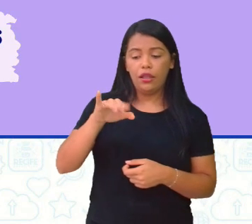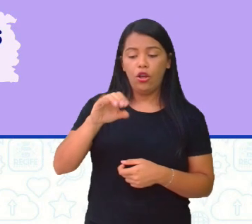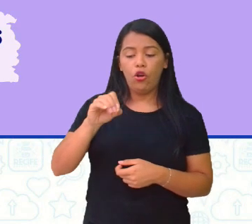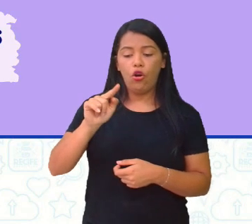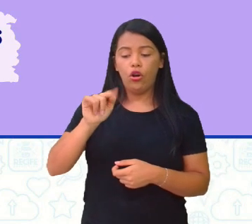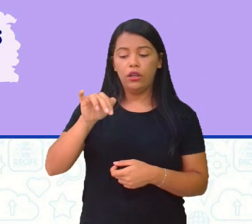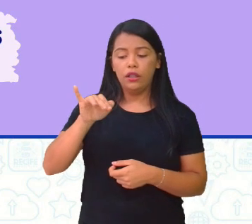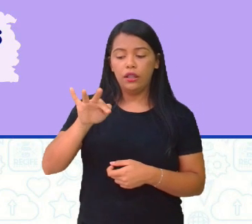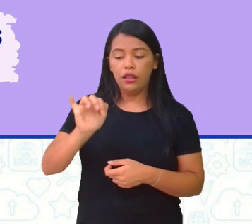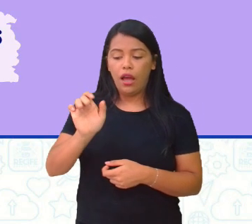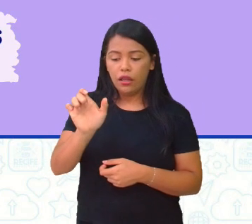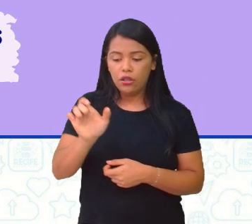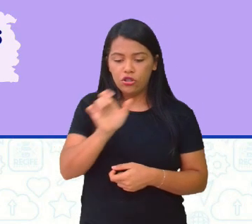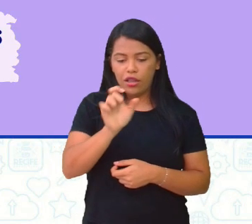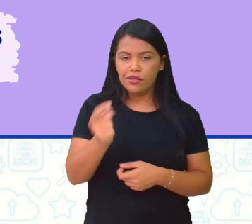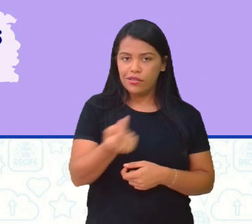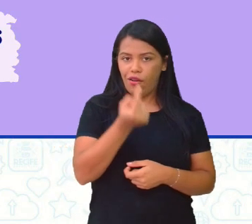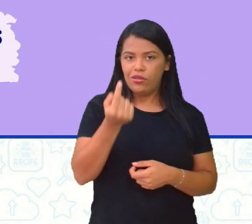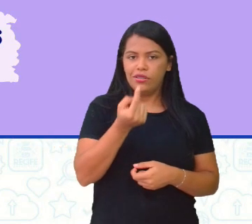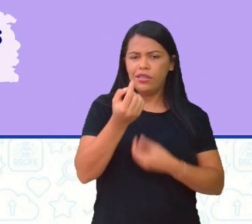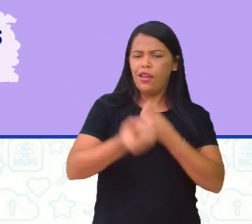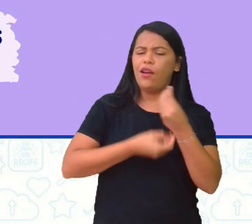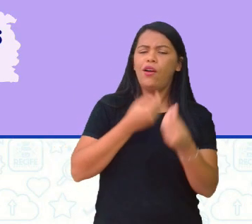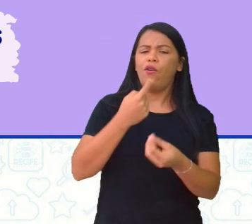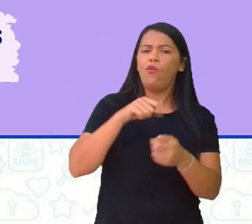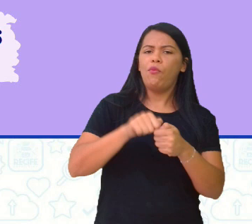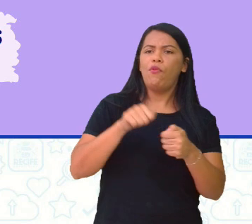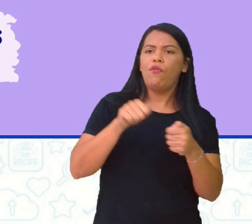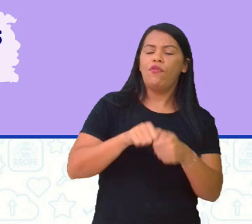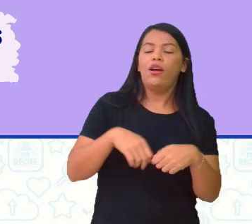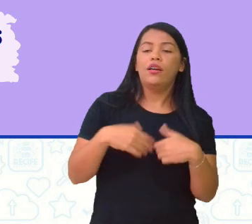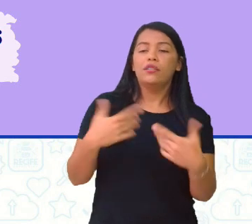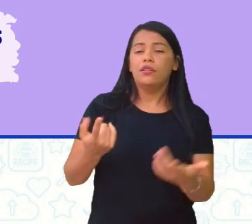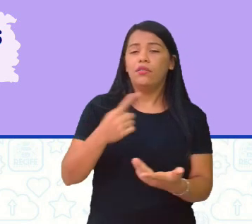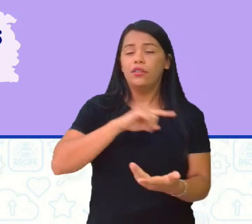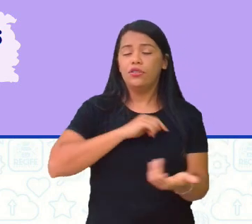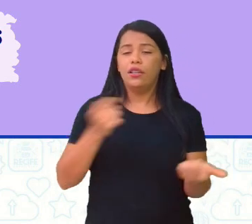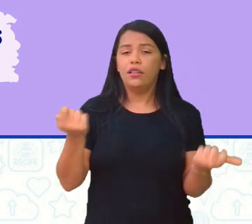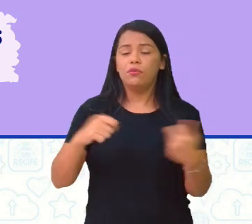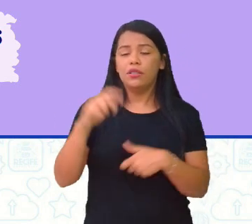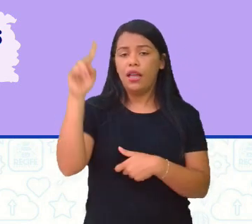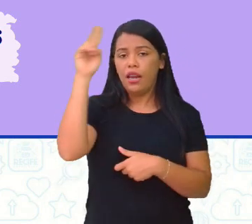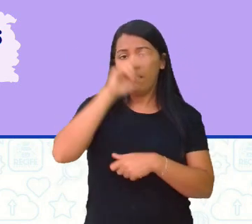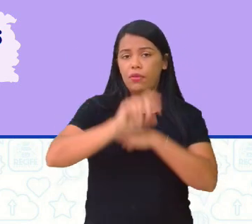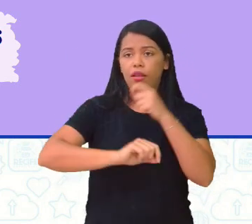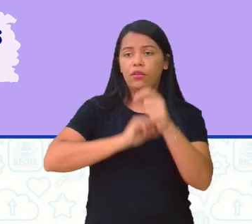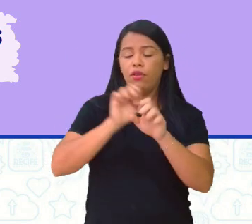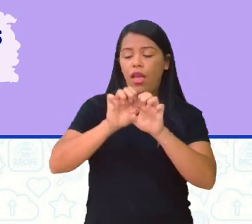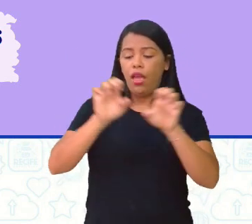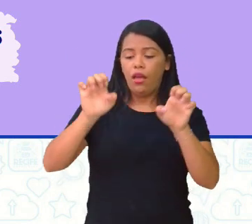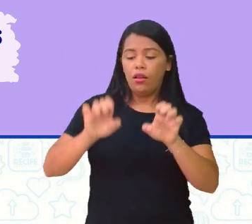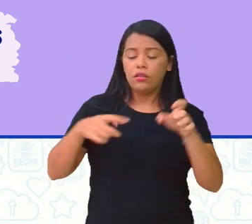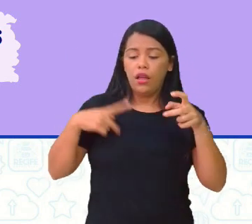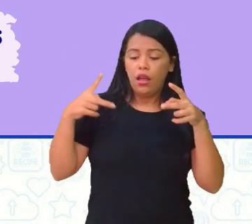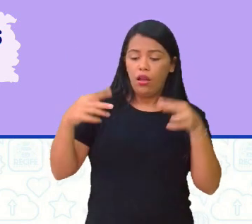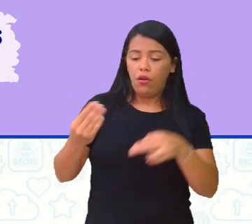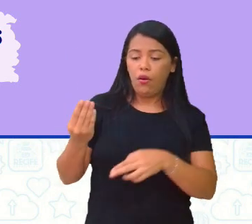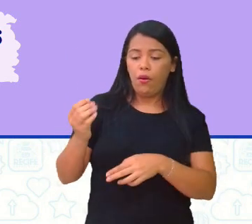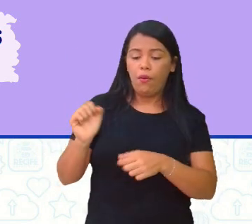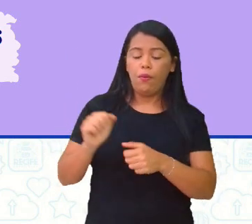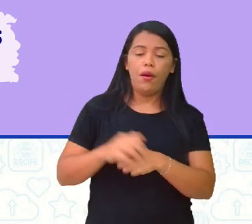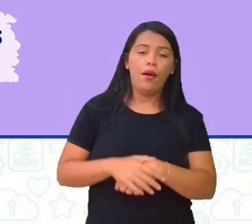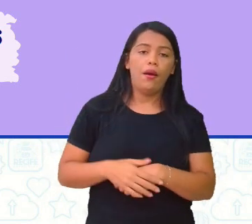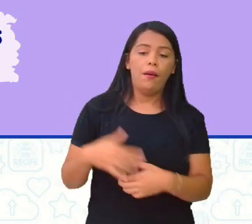Bem, lembrar que a equação é como uma balança. Para manter o equilíbrio, tudo que você fizer